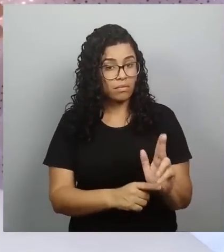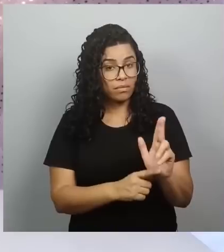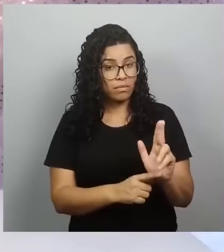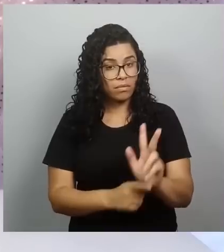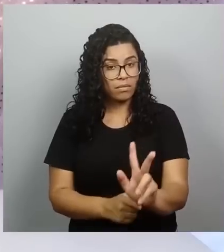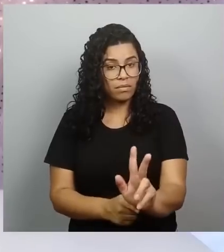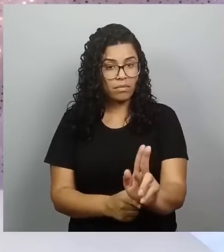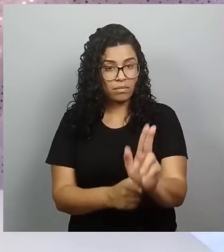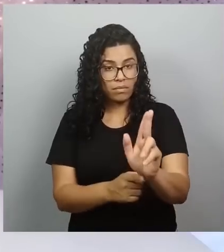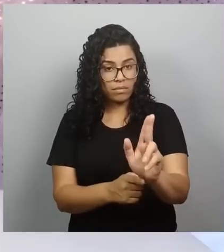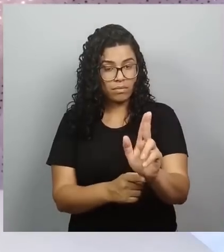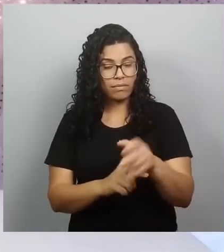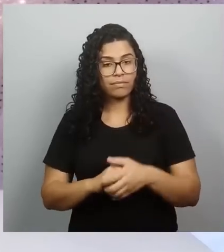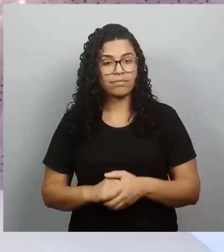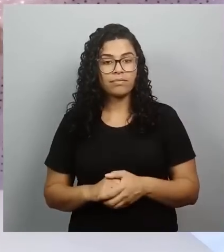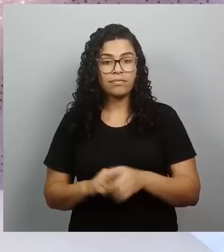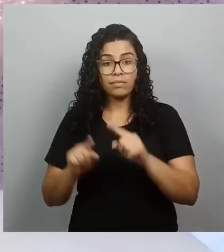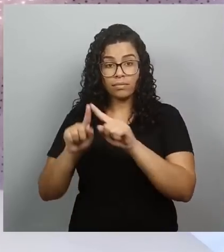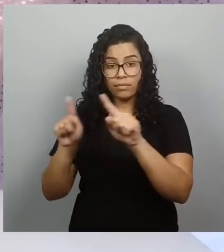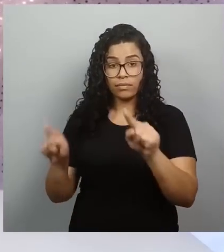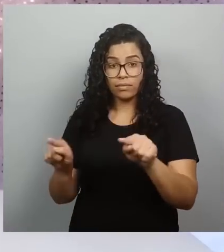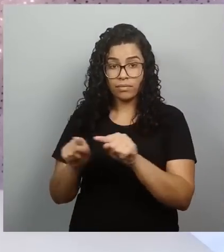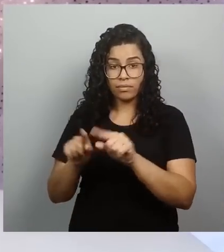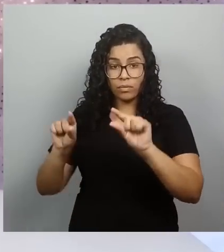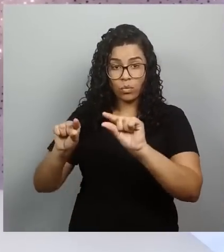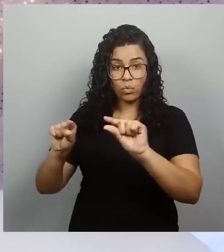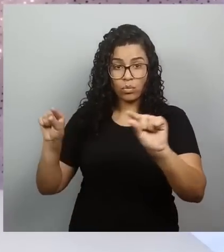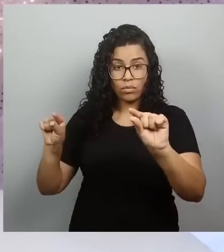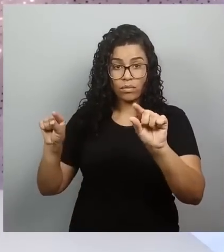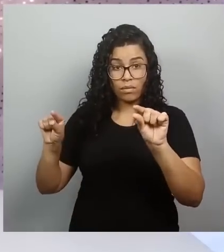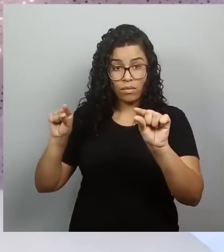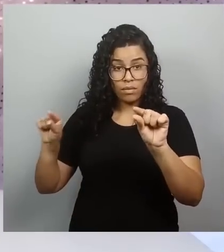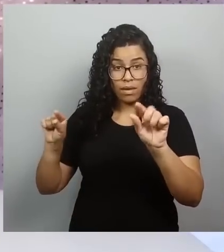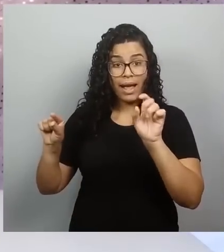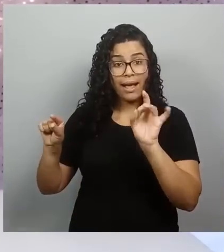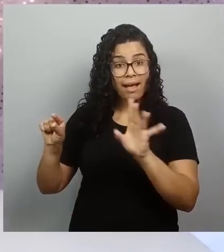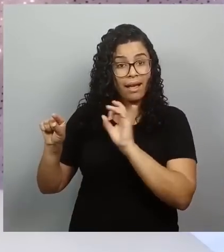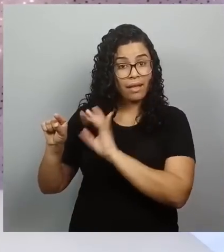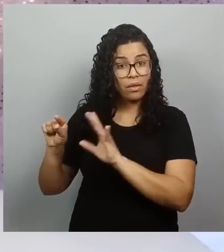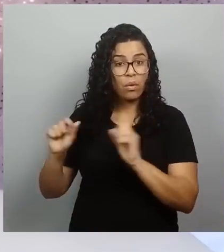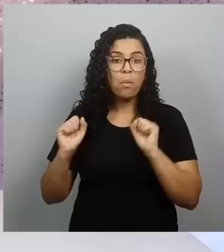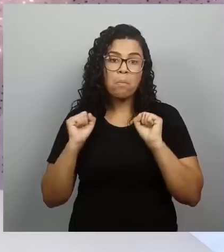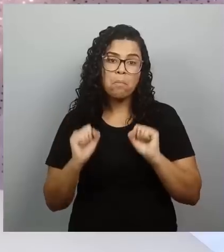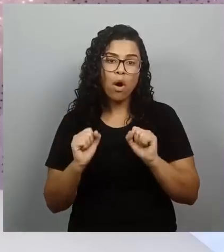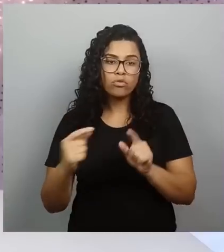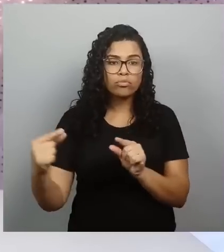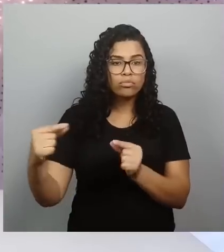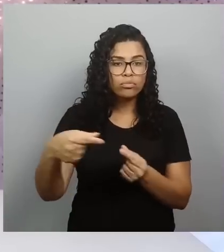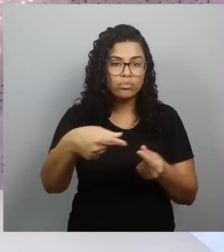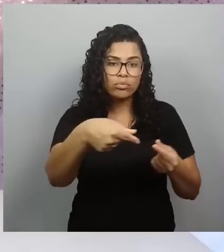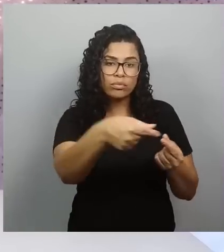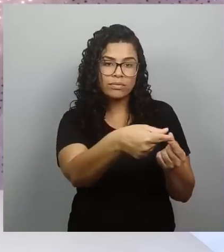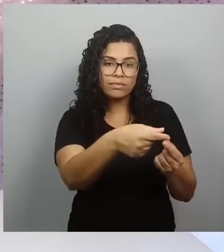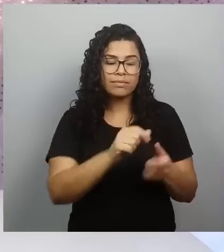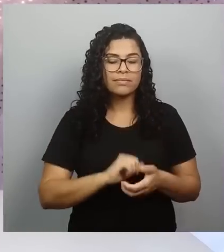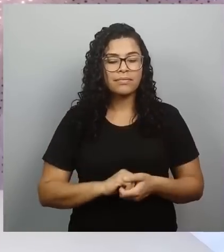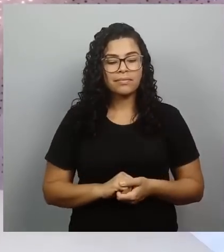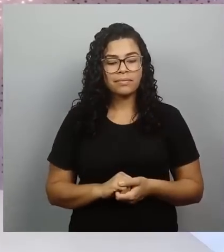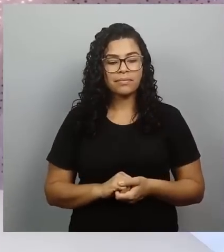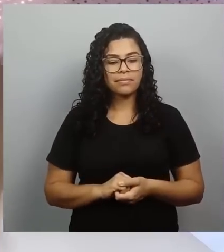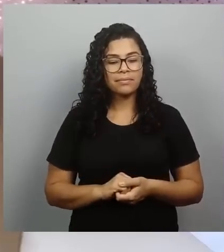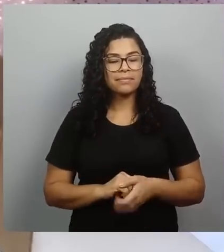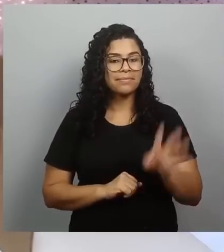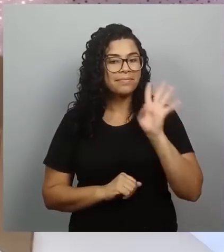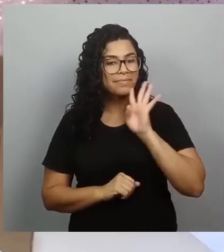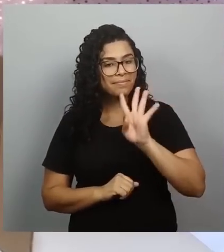da tesoura e um encaixe. E aqui nós podemos encaixar. E olha que